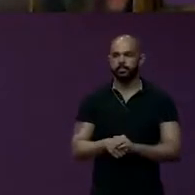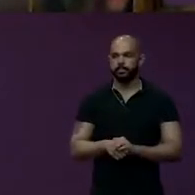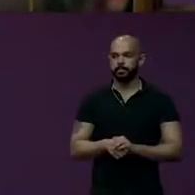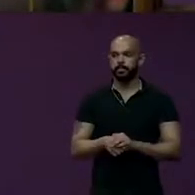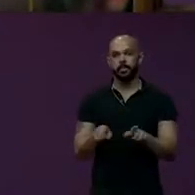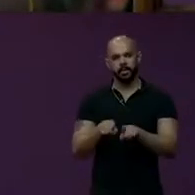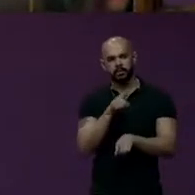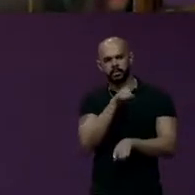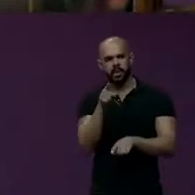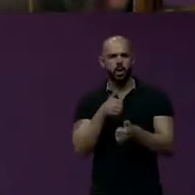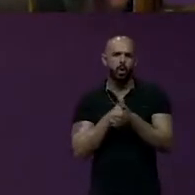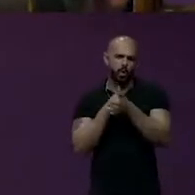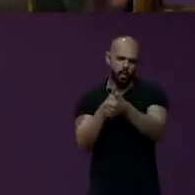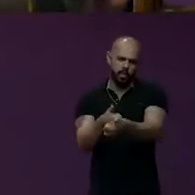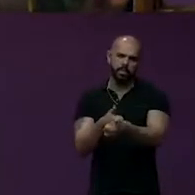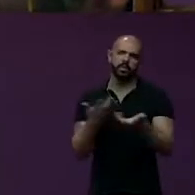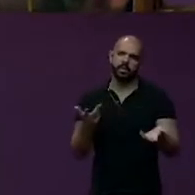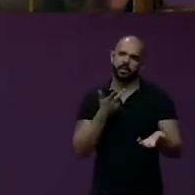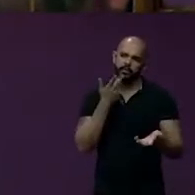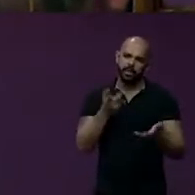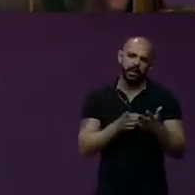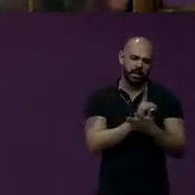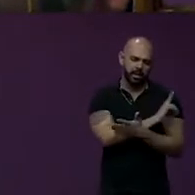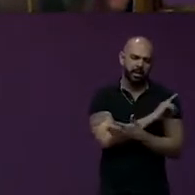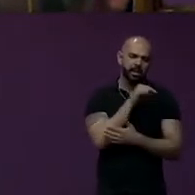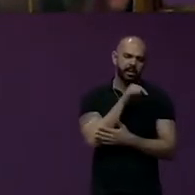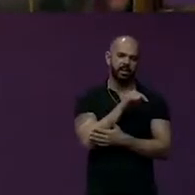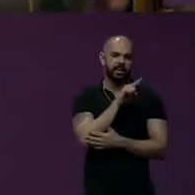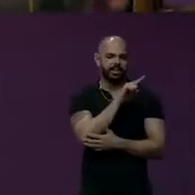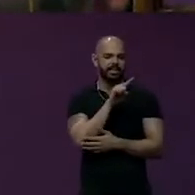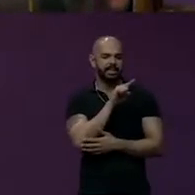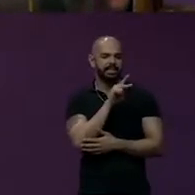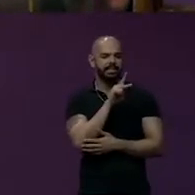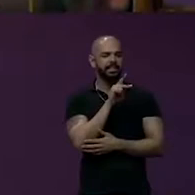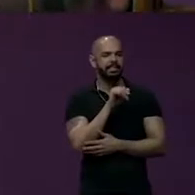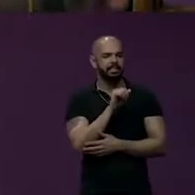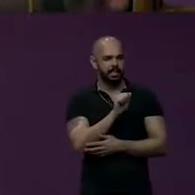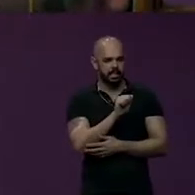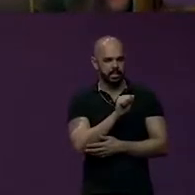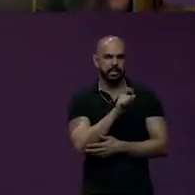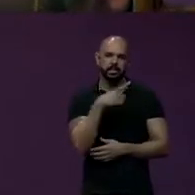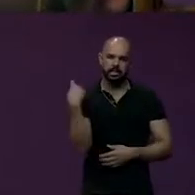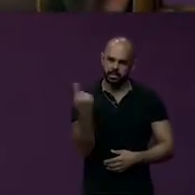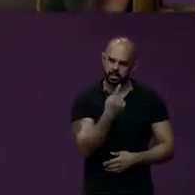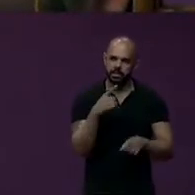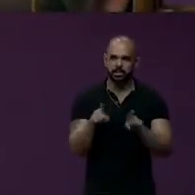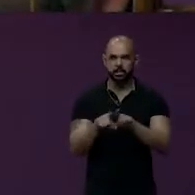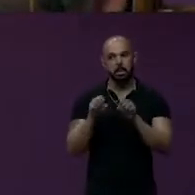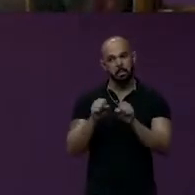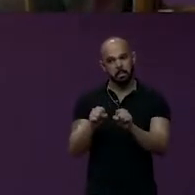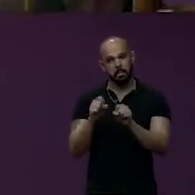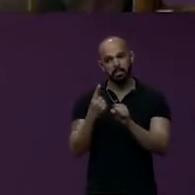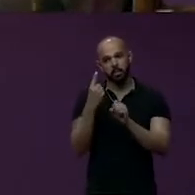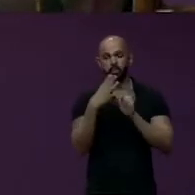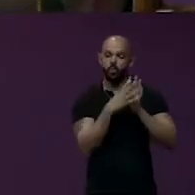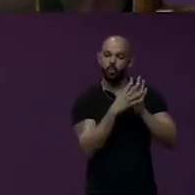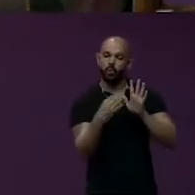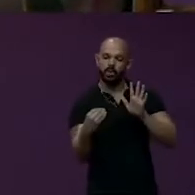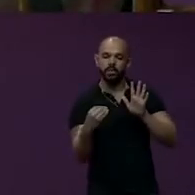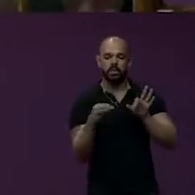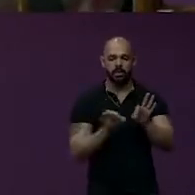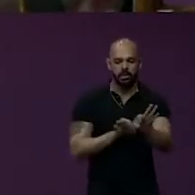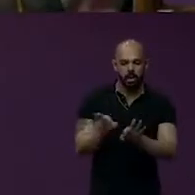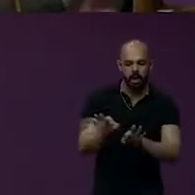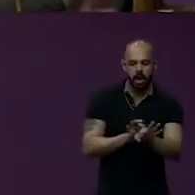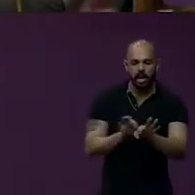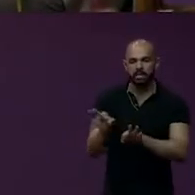acho que todos acompanharam, já que eu mencionei a questão de Zika, e eu acho que também para nós pode ser um modelo, né, de